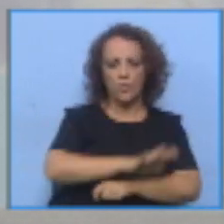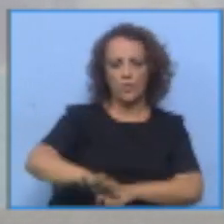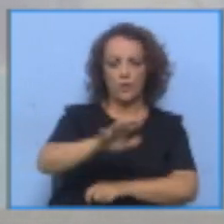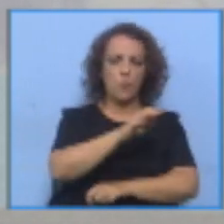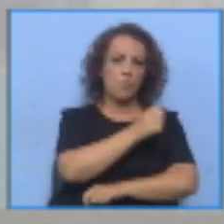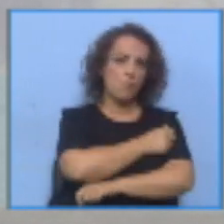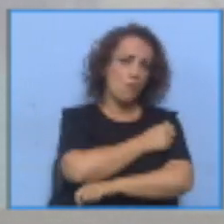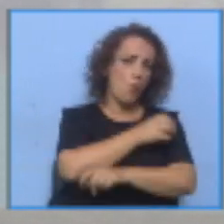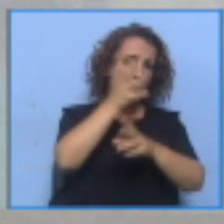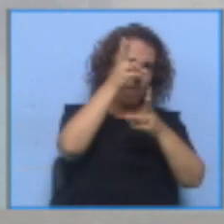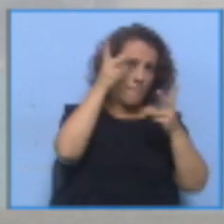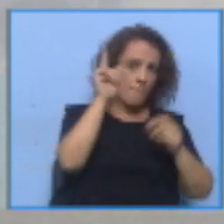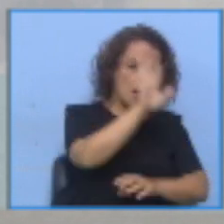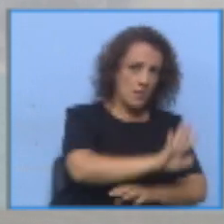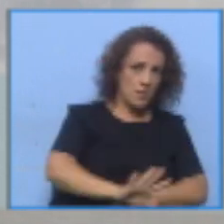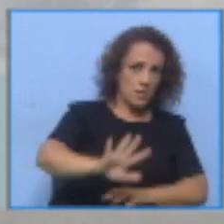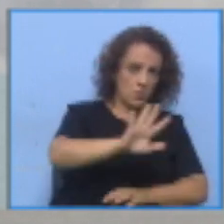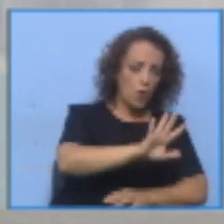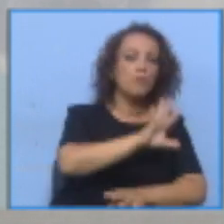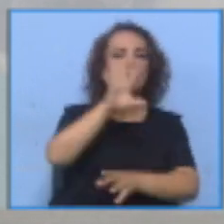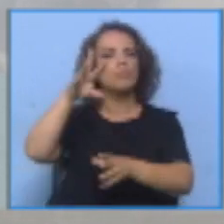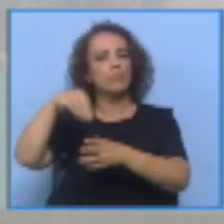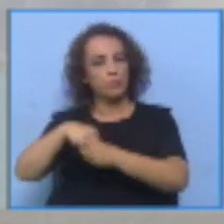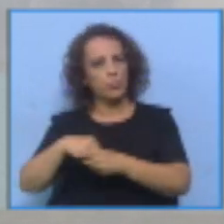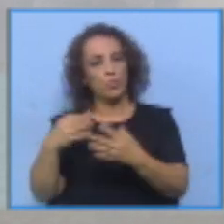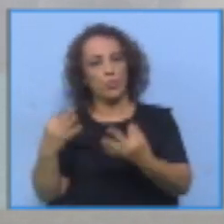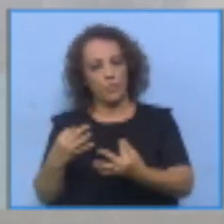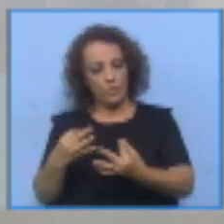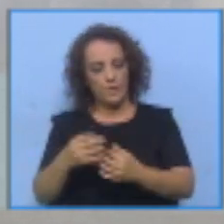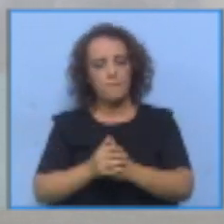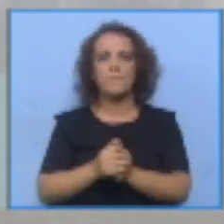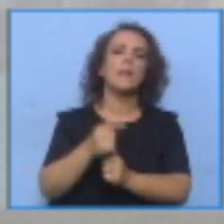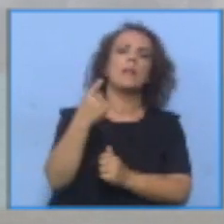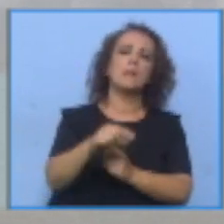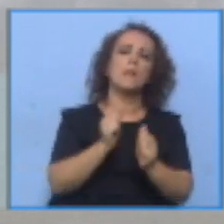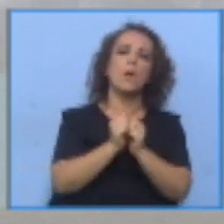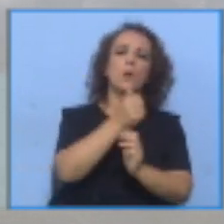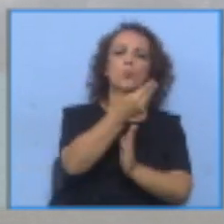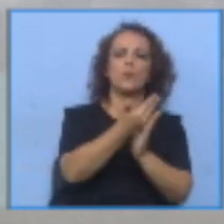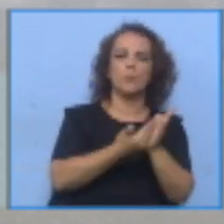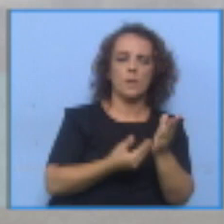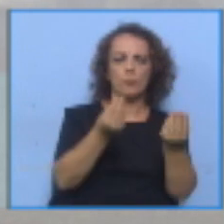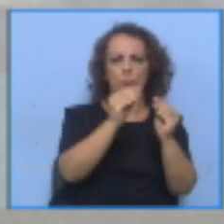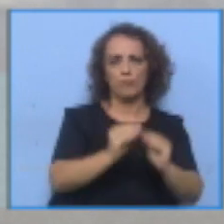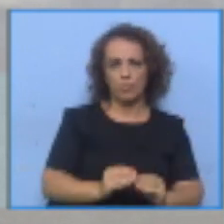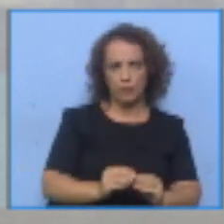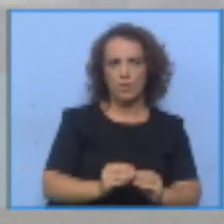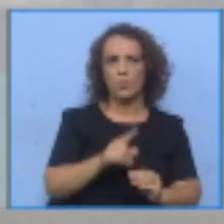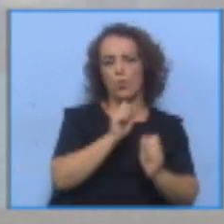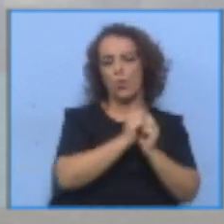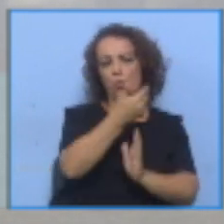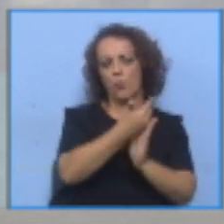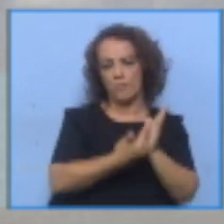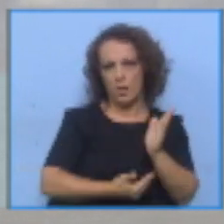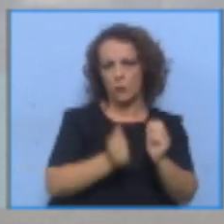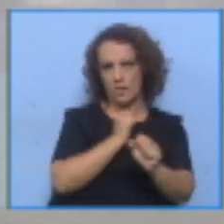Amazónia, participaram em todo o processo. Não é? Havia um documento de trabalho, um instrumento laboris, como dizemos, um documento de trabalho